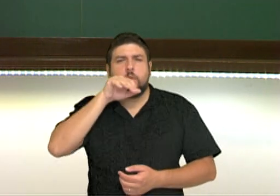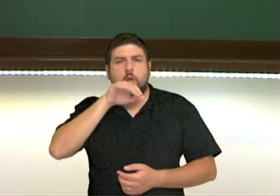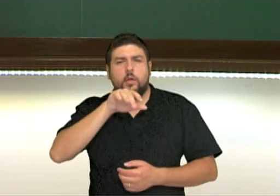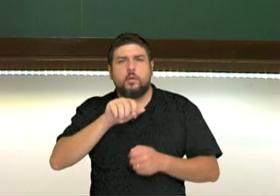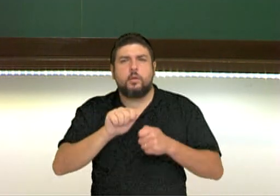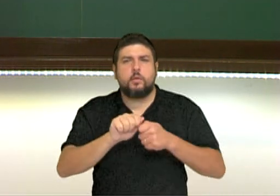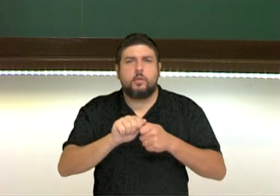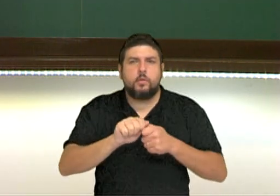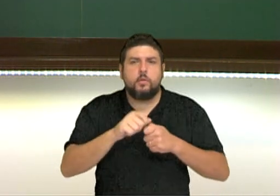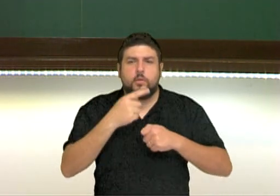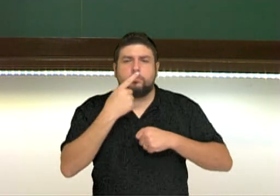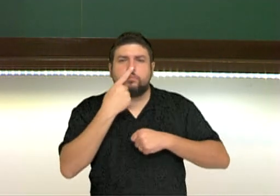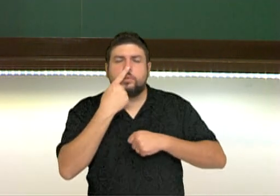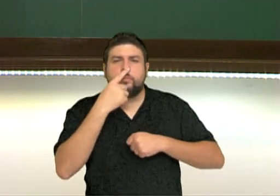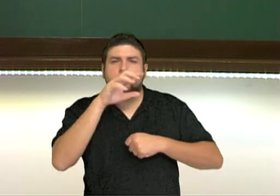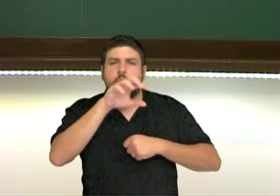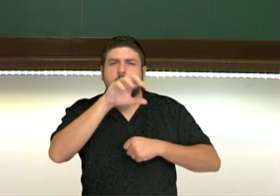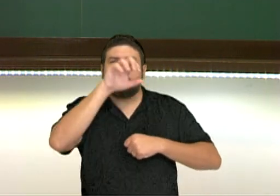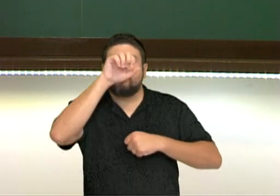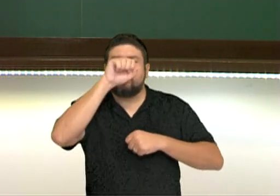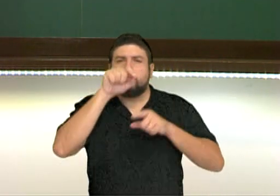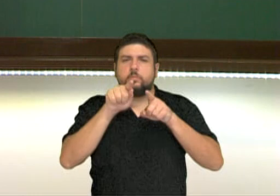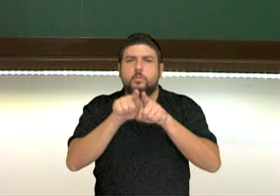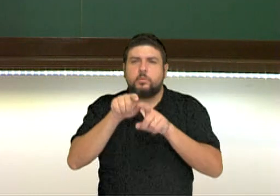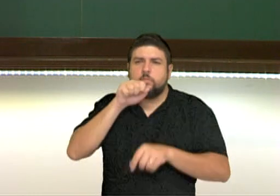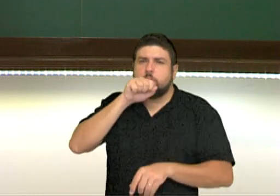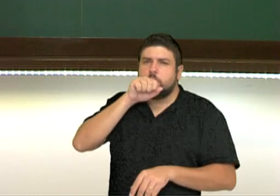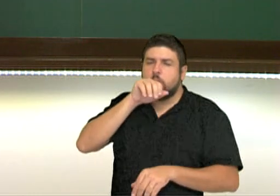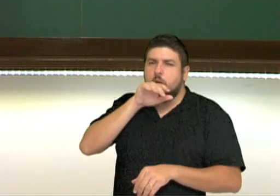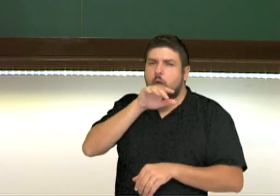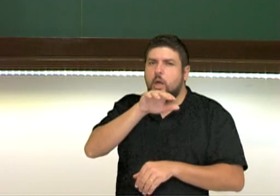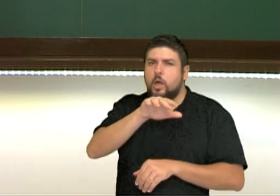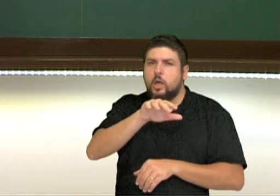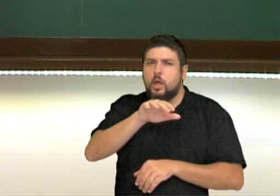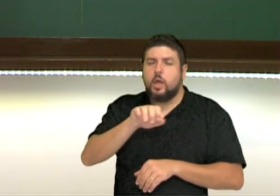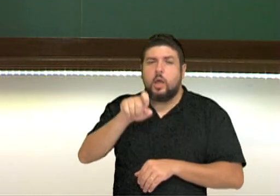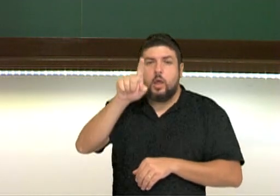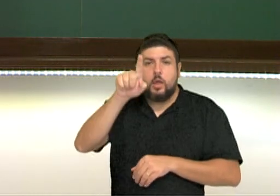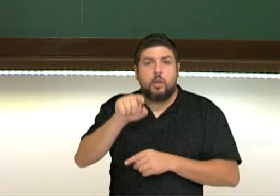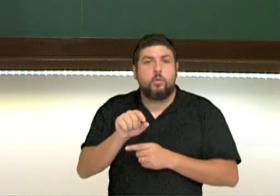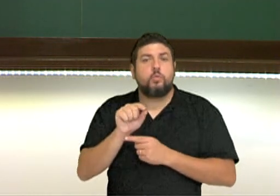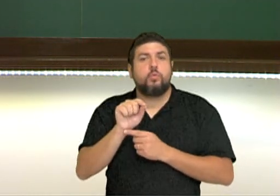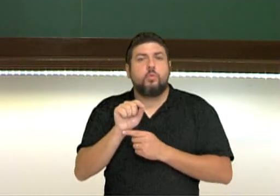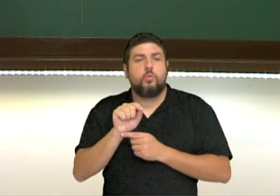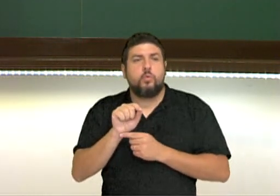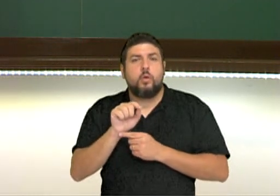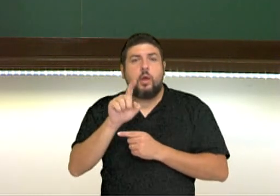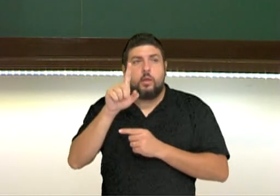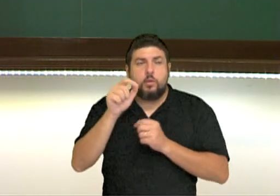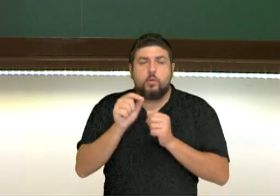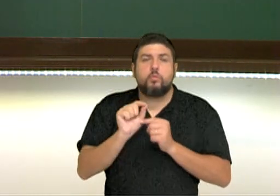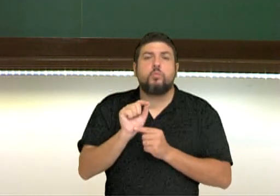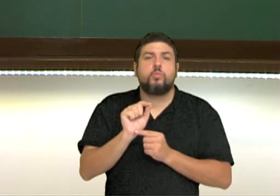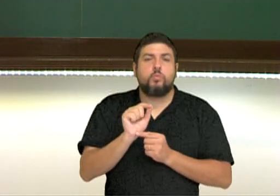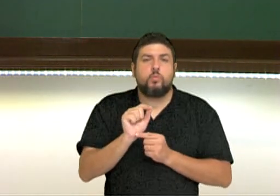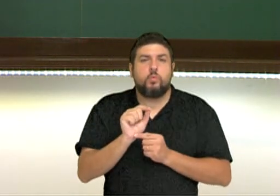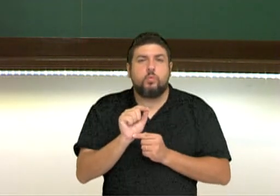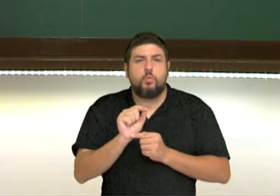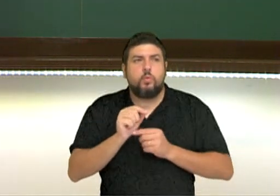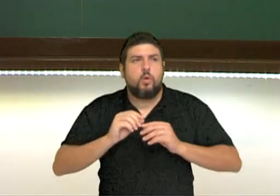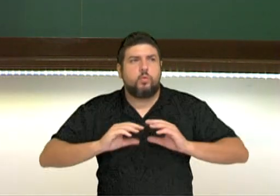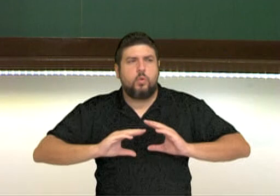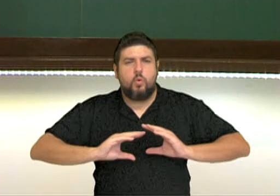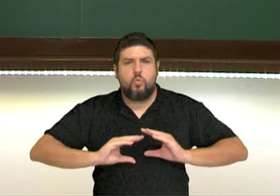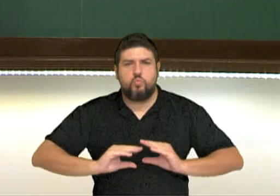de inspiração e expiração, eles são o resultado da ação conjunta do